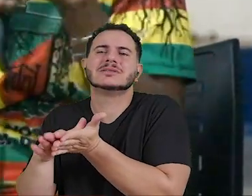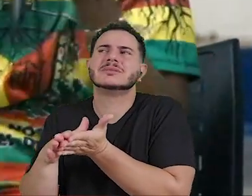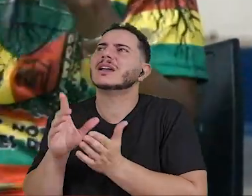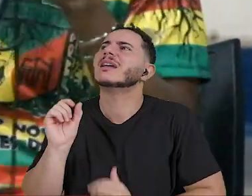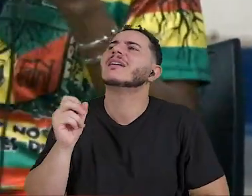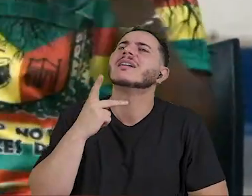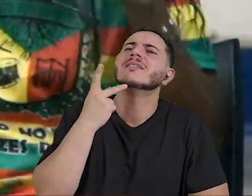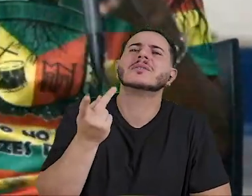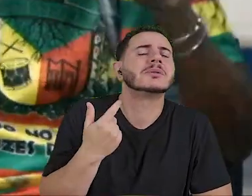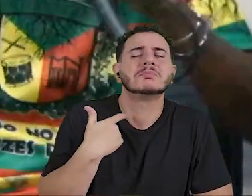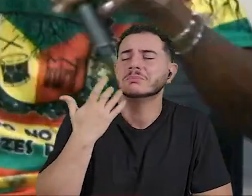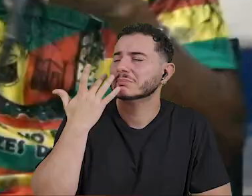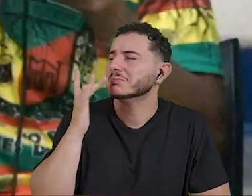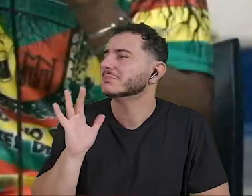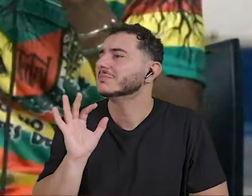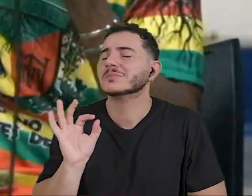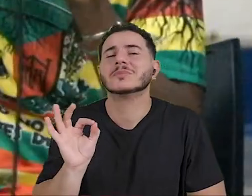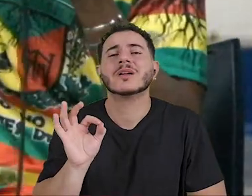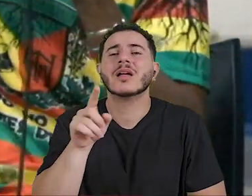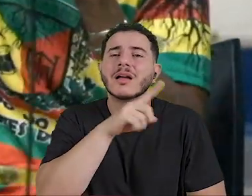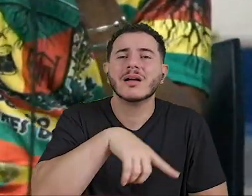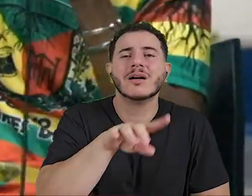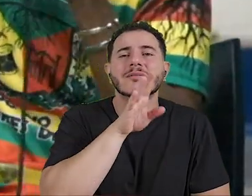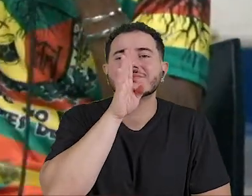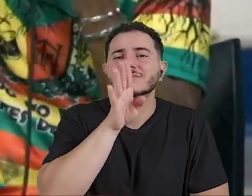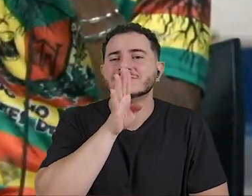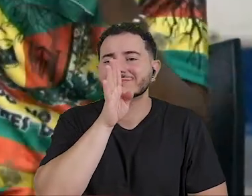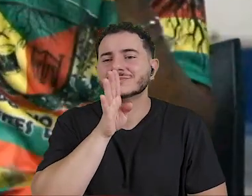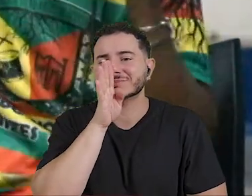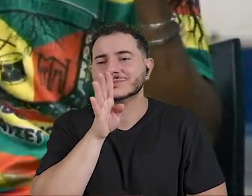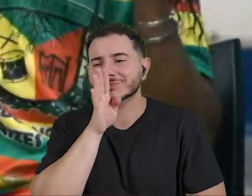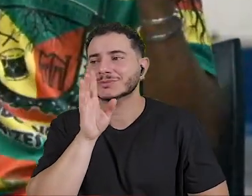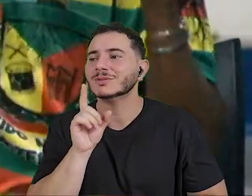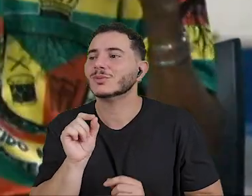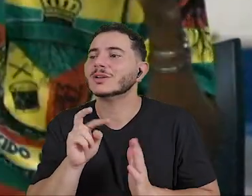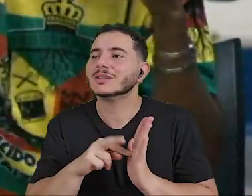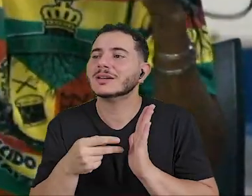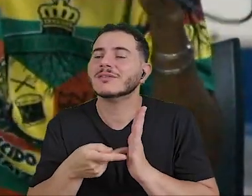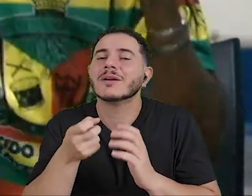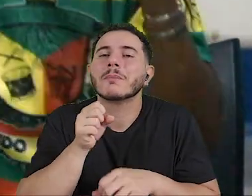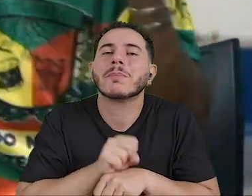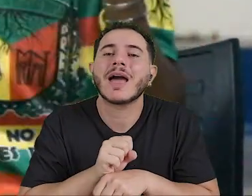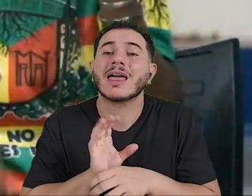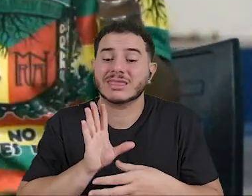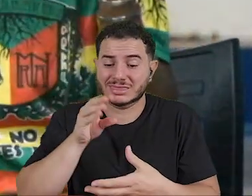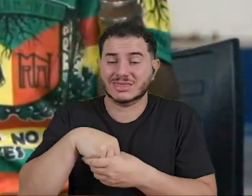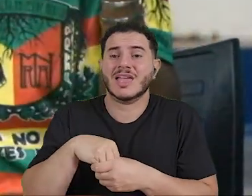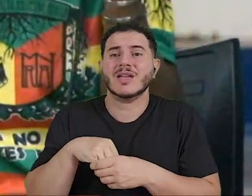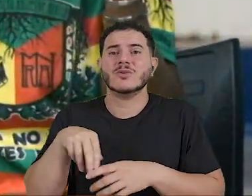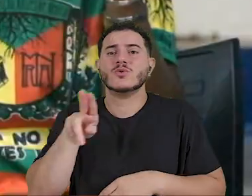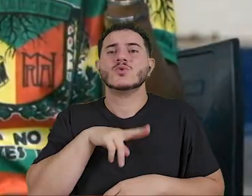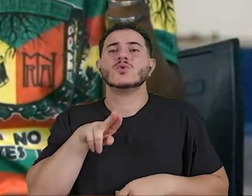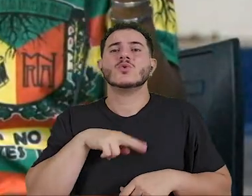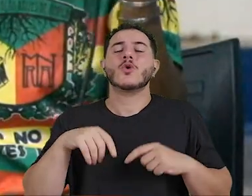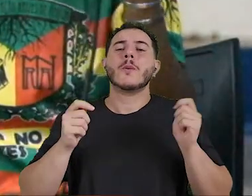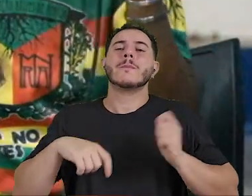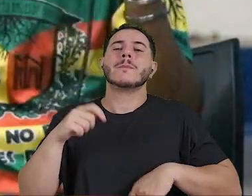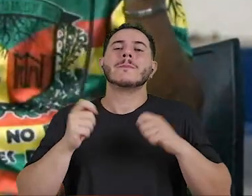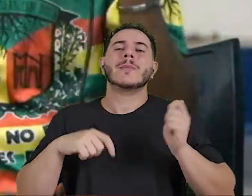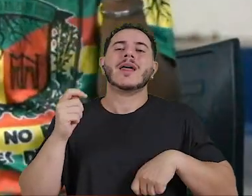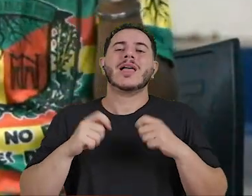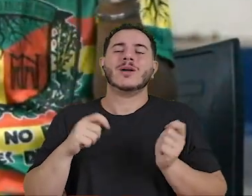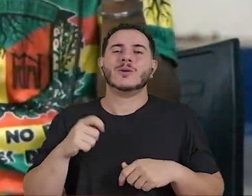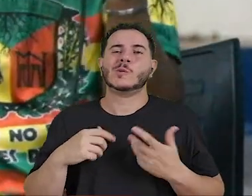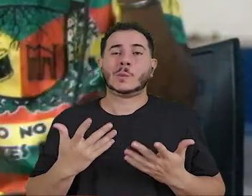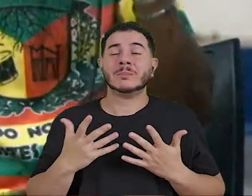paradinhas que vocês tentam fazer, que alguém vem fazendo, as paradinhas dentro do Baco do Maracatu. Foi eu, doido, que